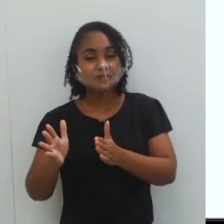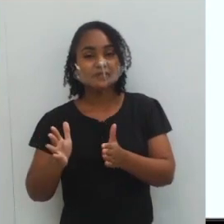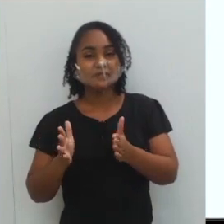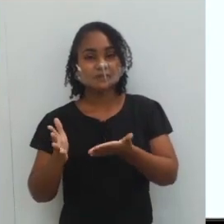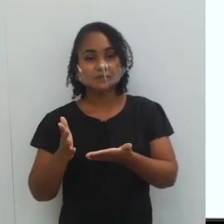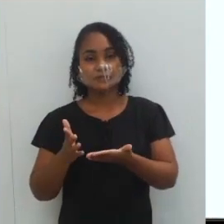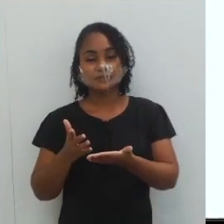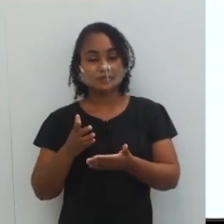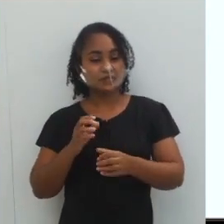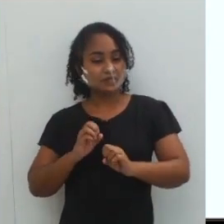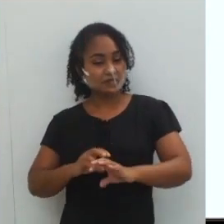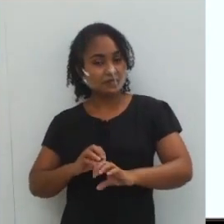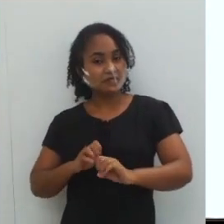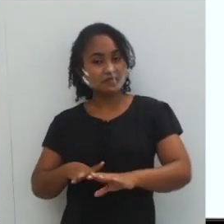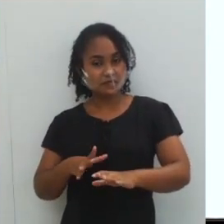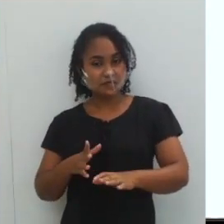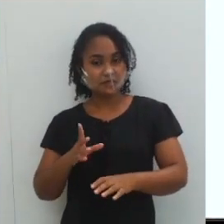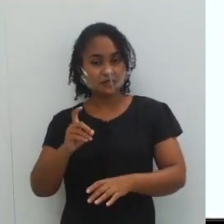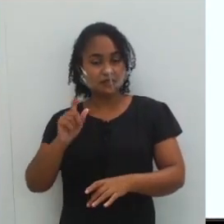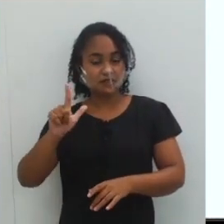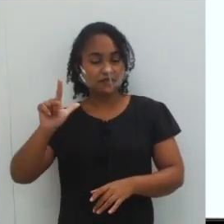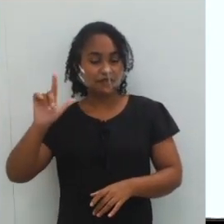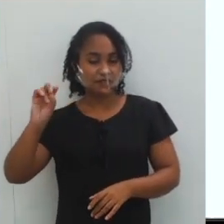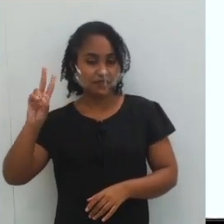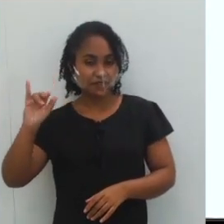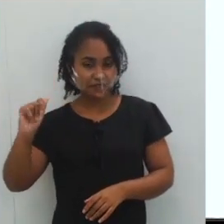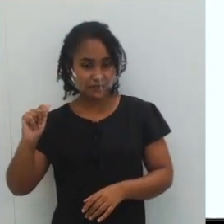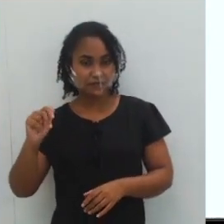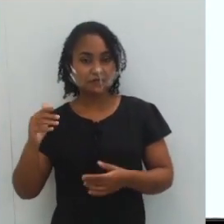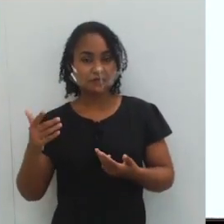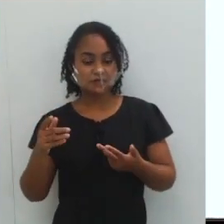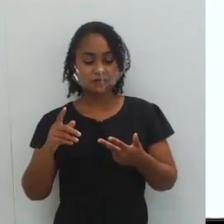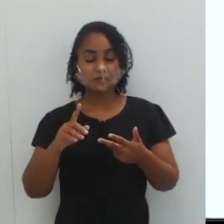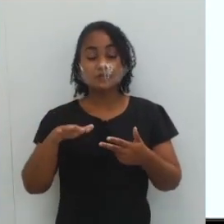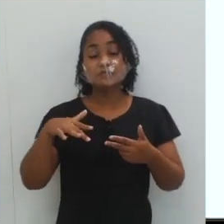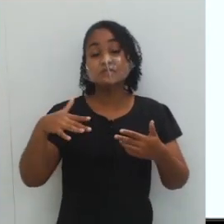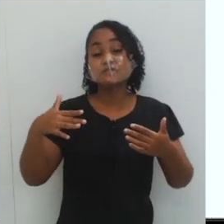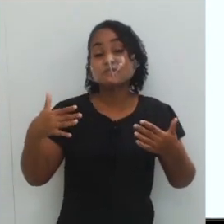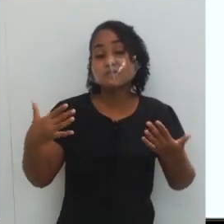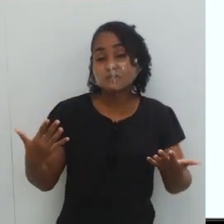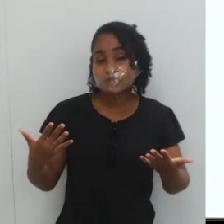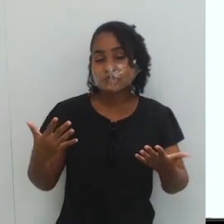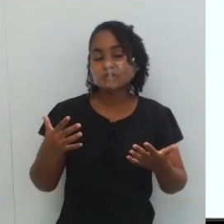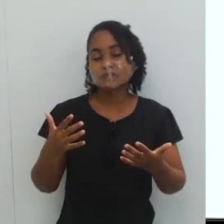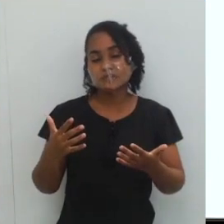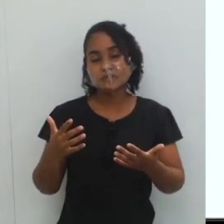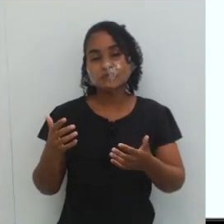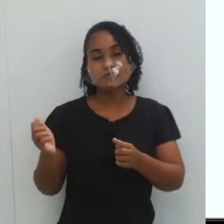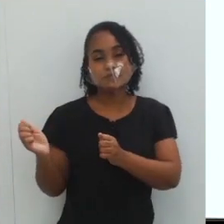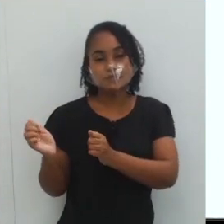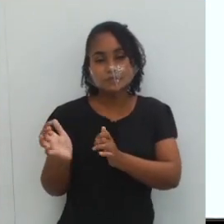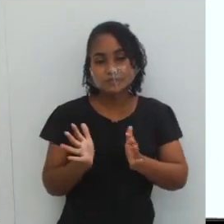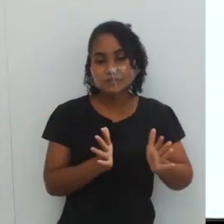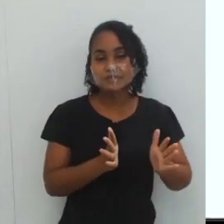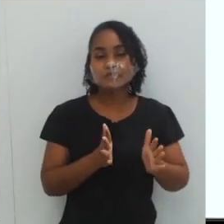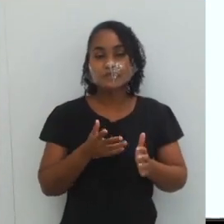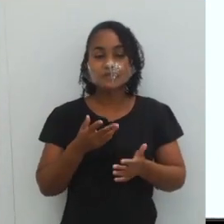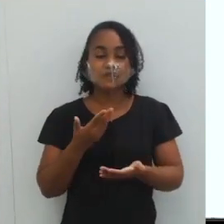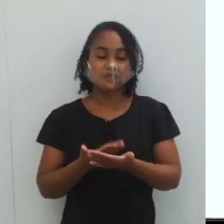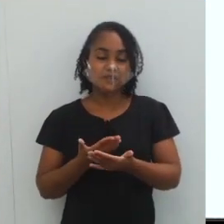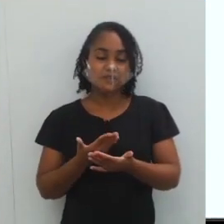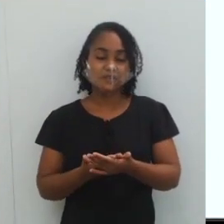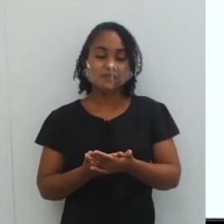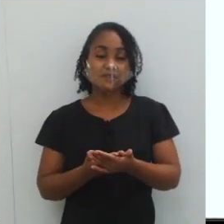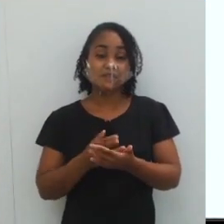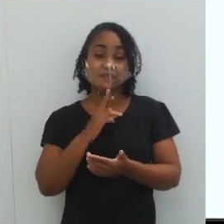fazendo enquanto o Delvio estava dando aula? O que você estava fazendo enquanto a aula estava passando?